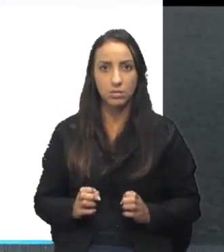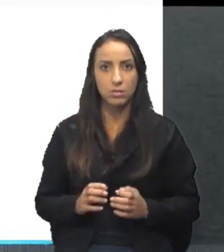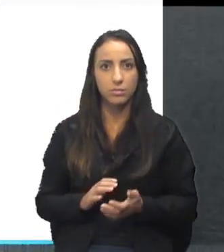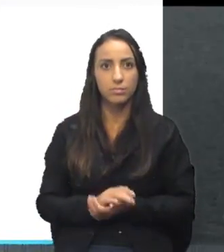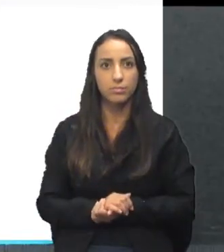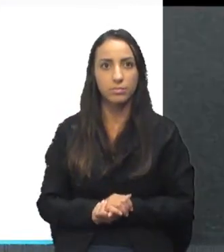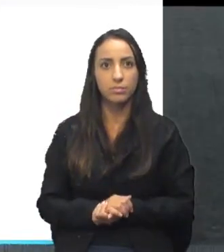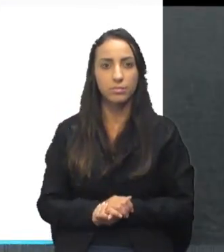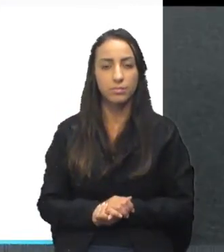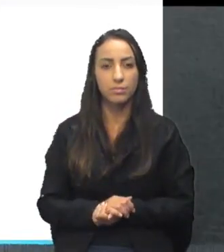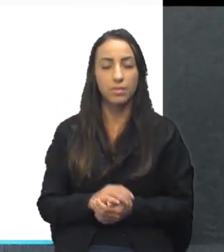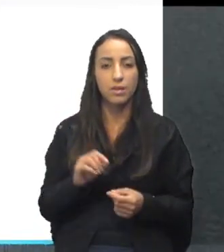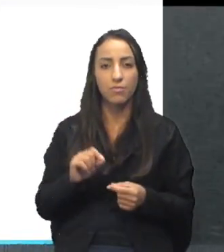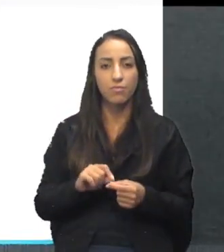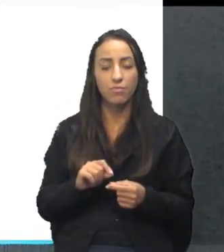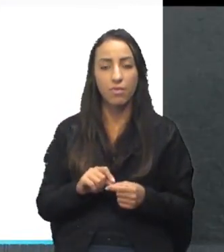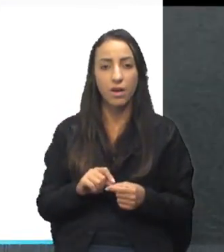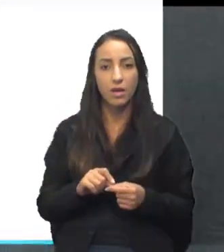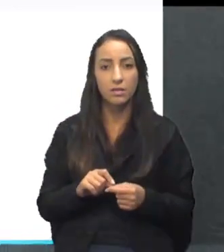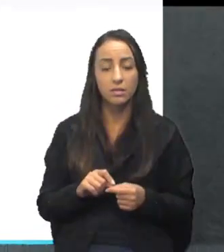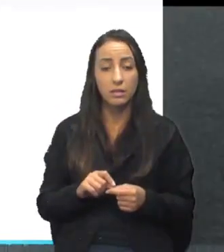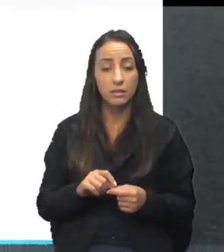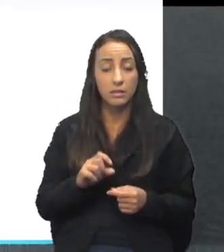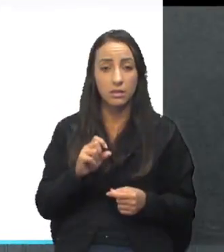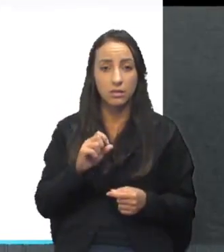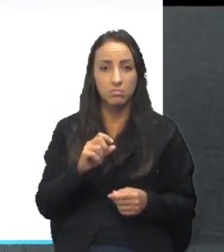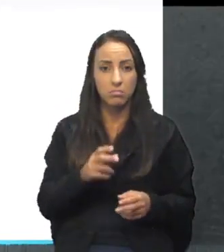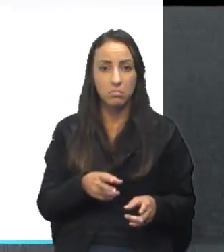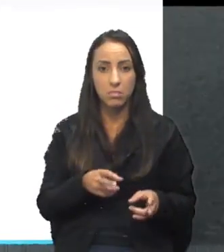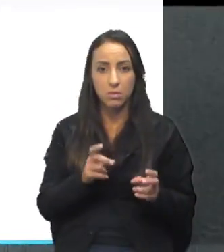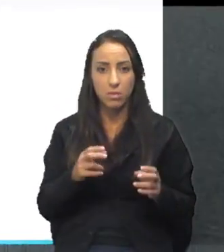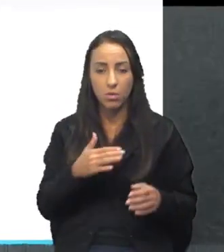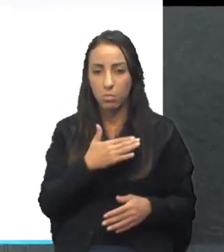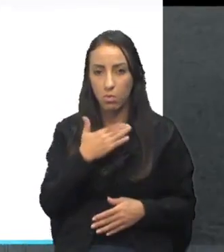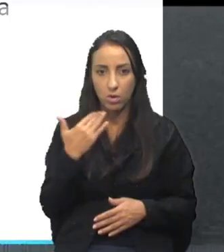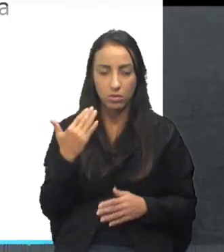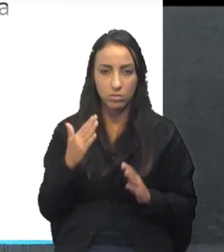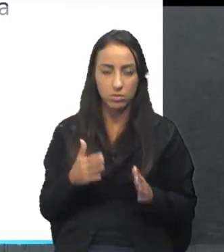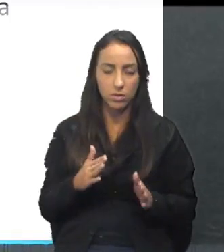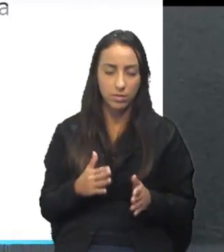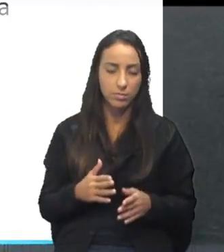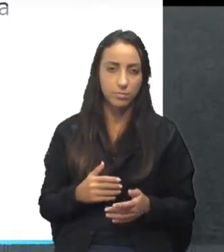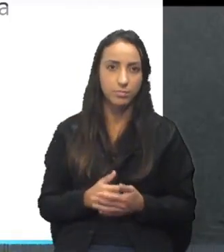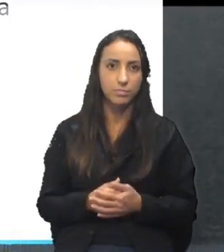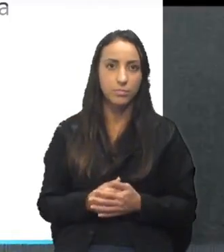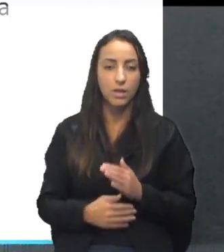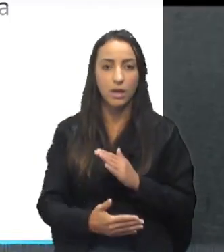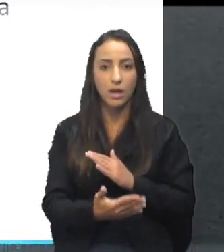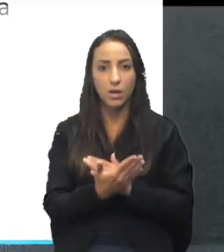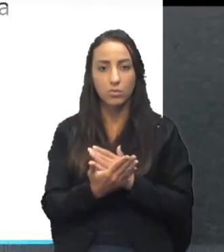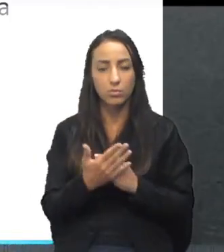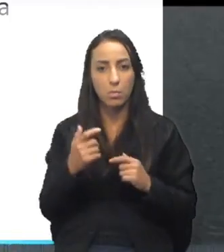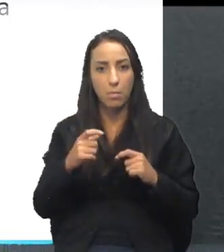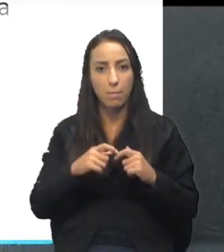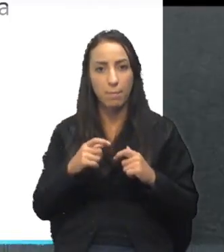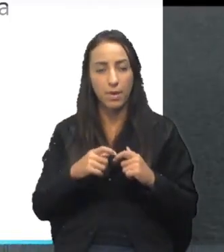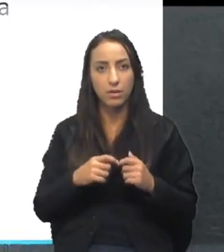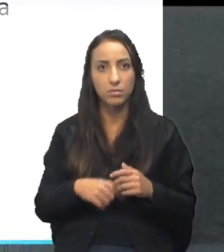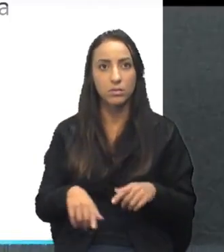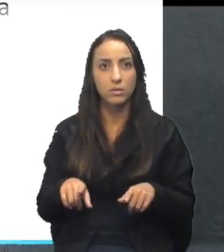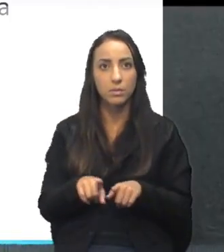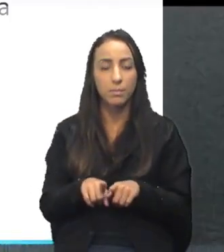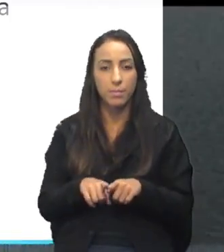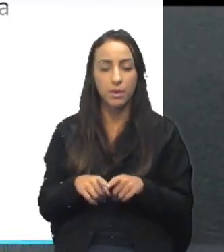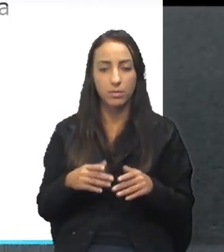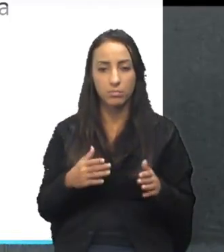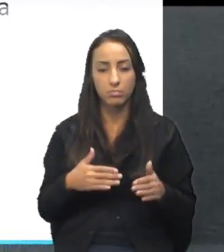do óbito, realizada com o auxílio do profissional médico. E os procedimentos pós-morte têm